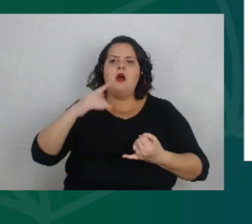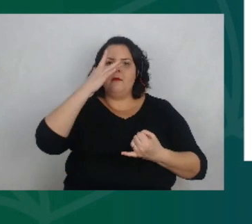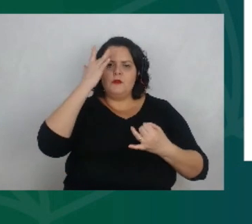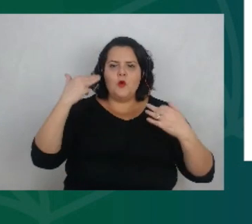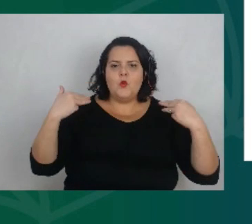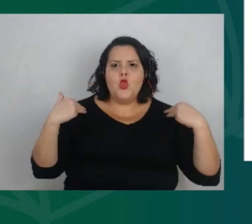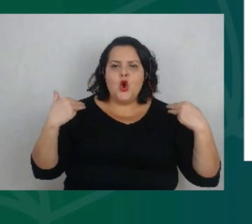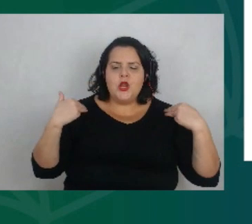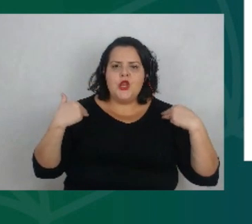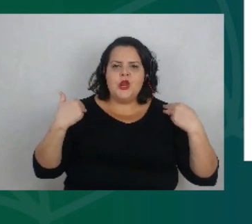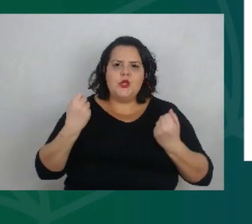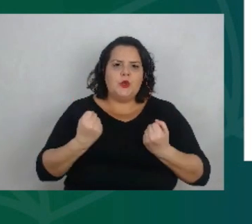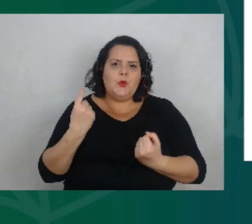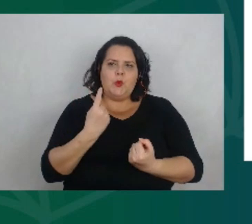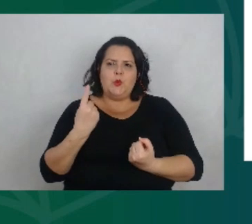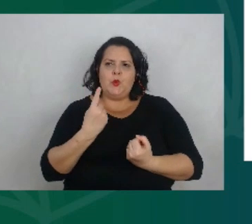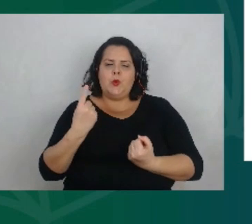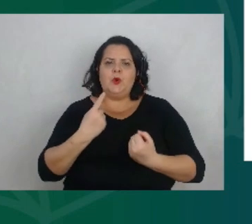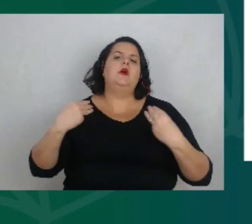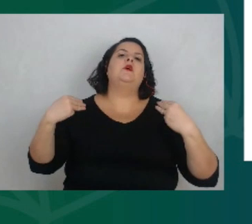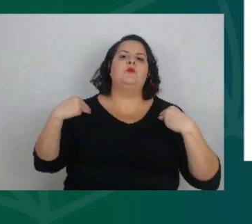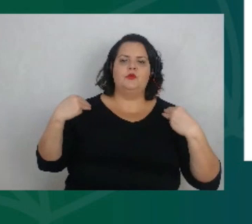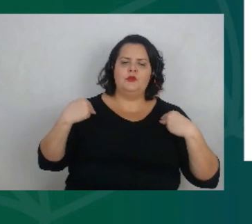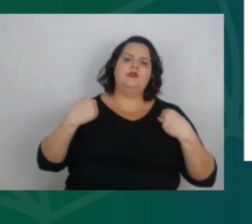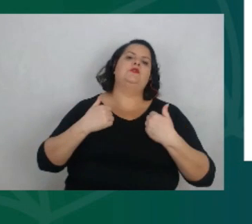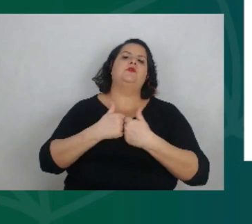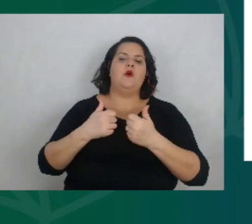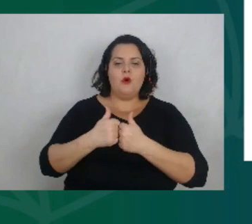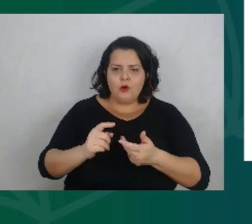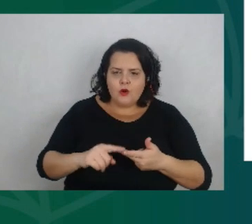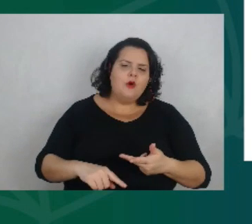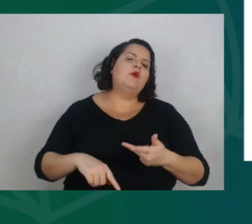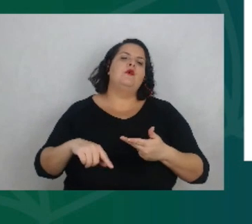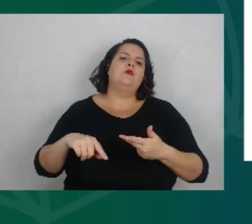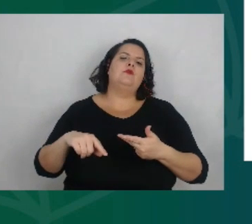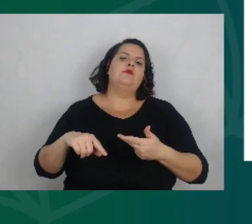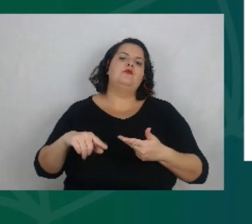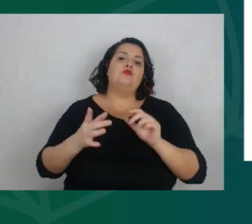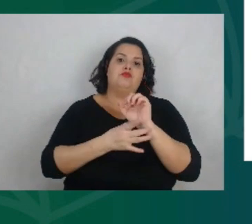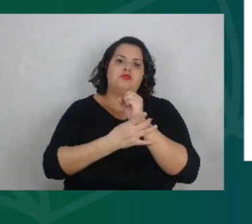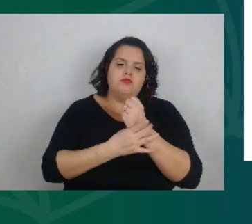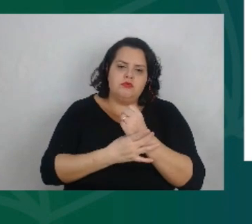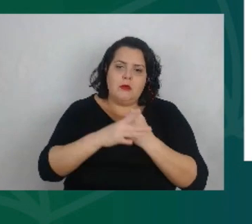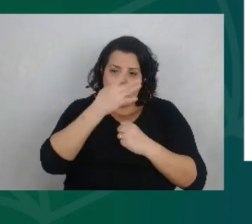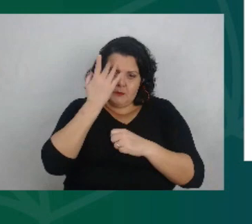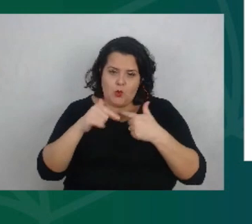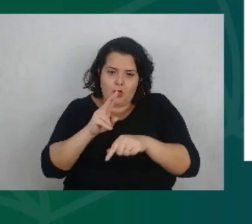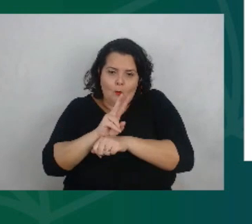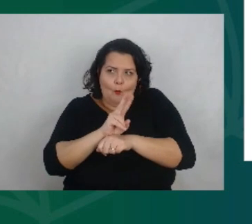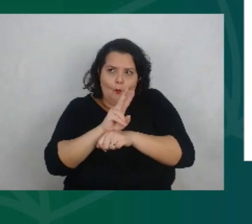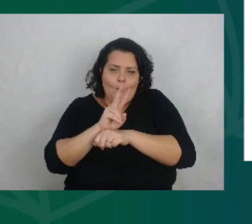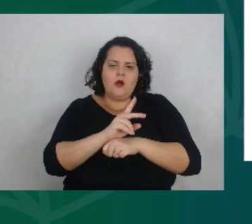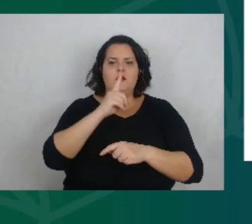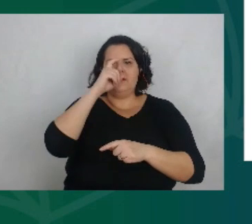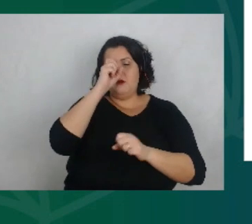ambulância, motorista de ônibus, cobradores que têm uma exposição alta, eles podem participar do estudo. Todos que